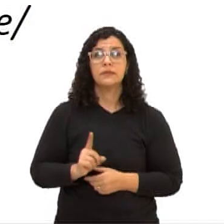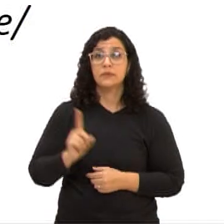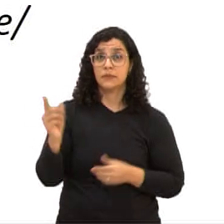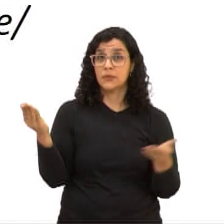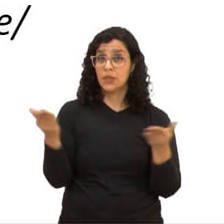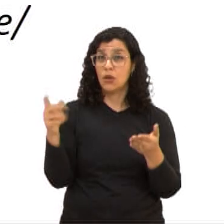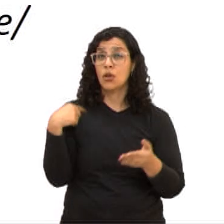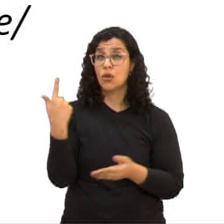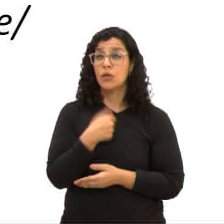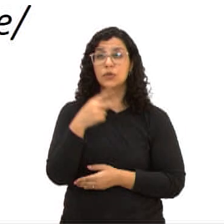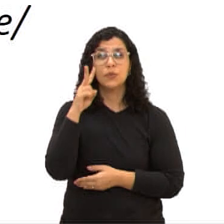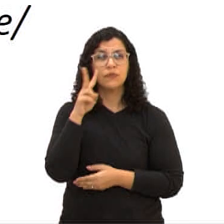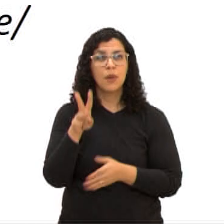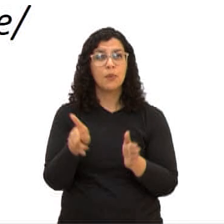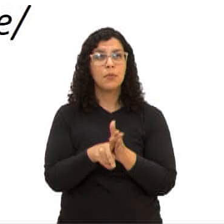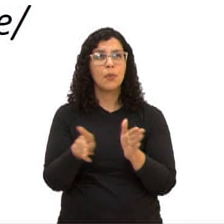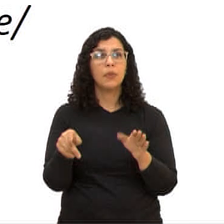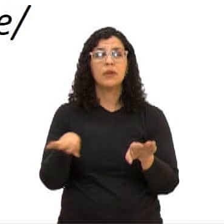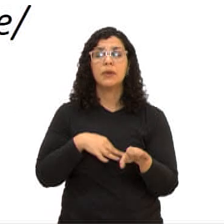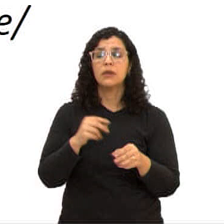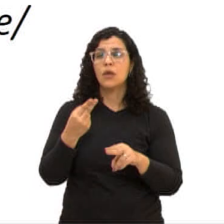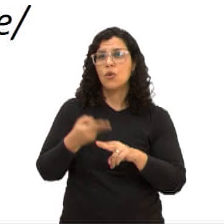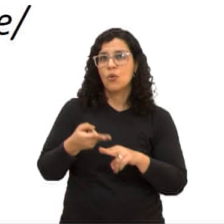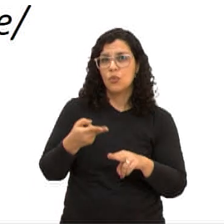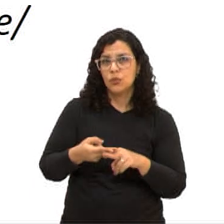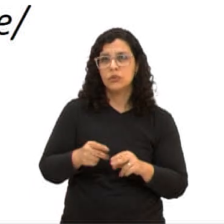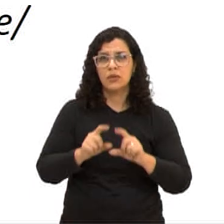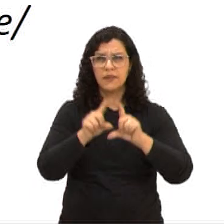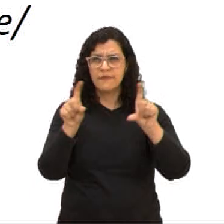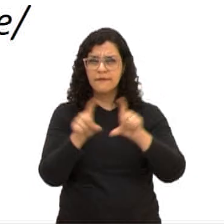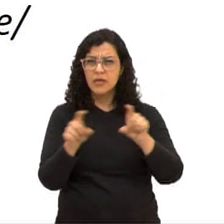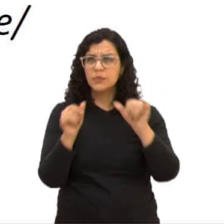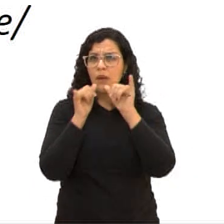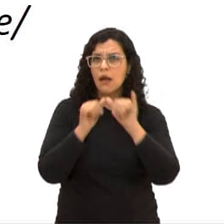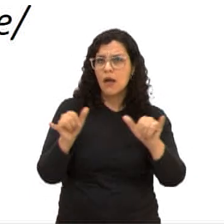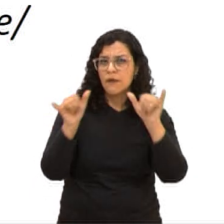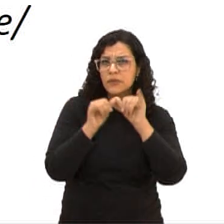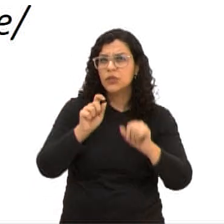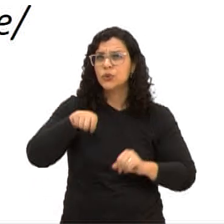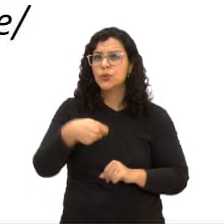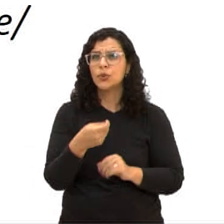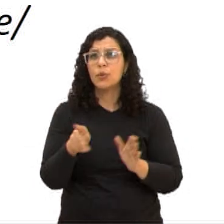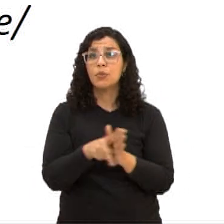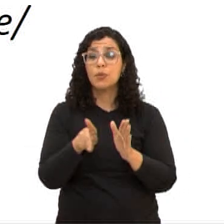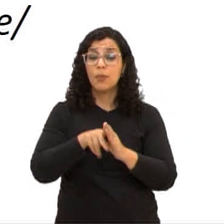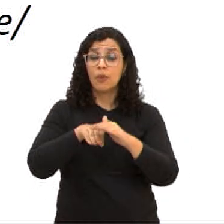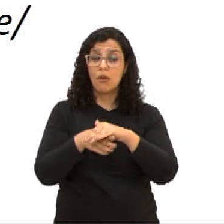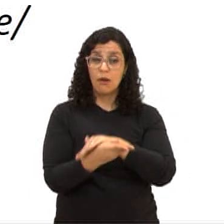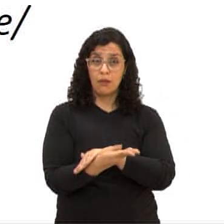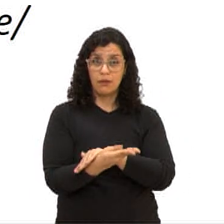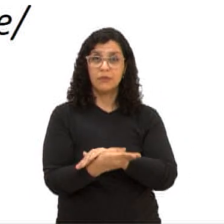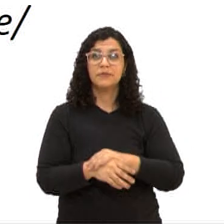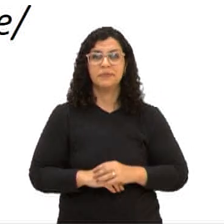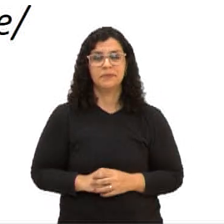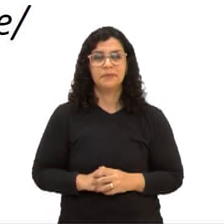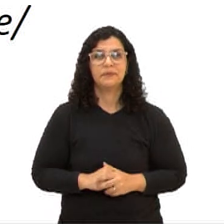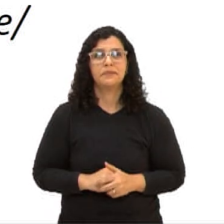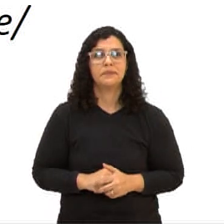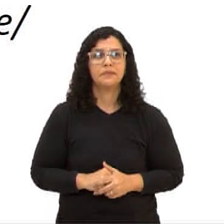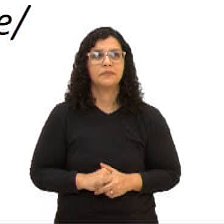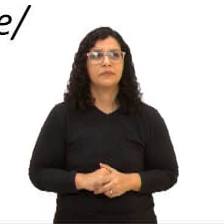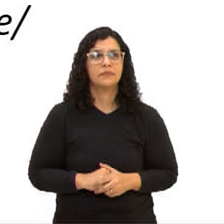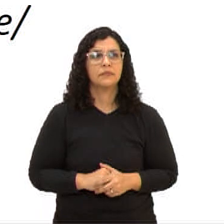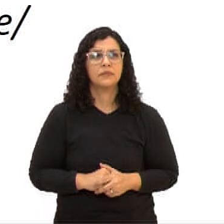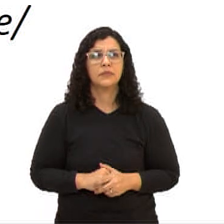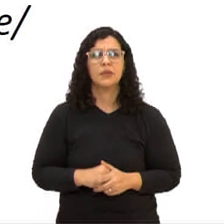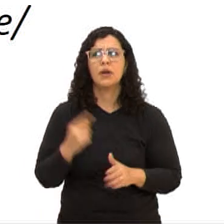Agora vamos ver algumas expressões para informar-se sobre hábitos. Então, algumas expressões para se informar sobre